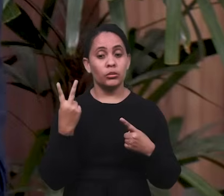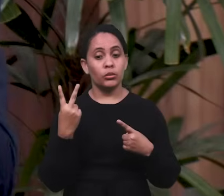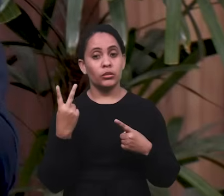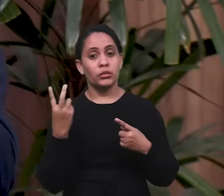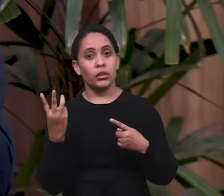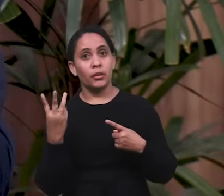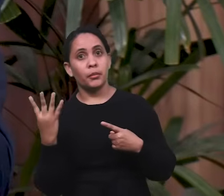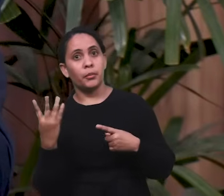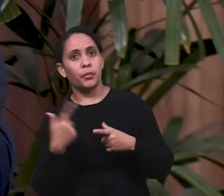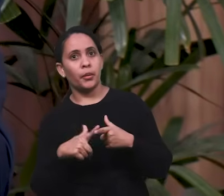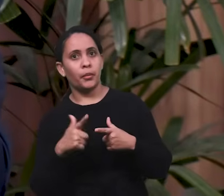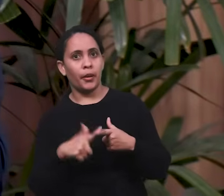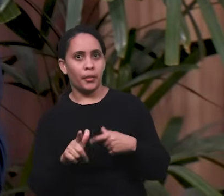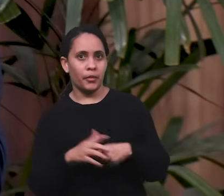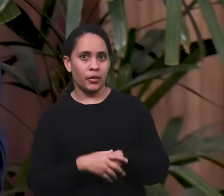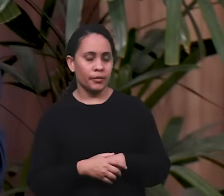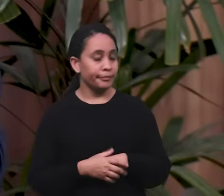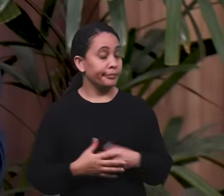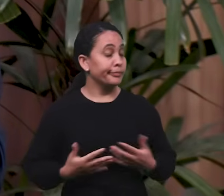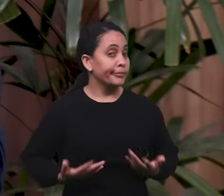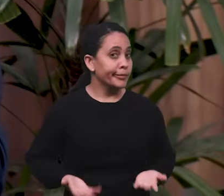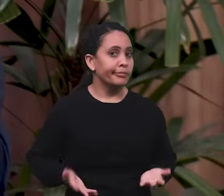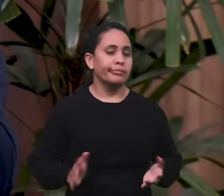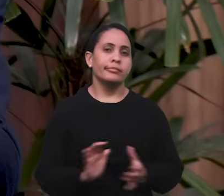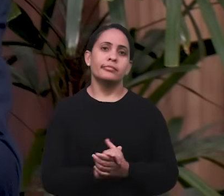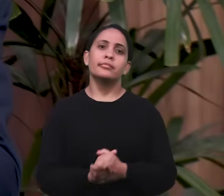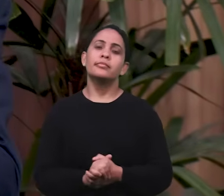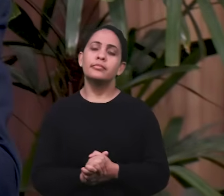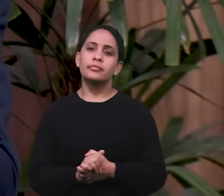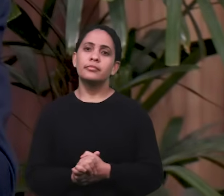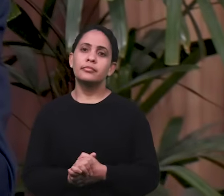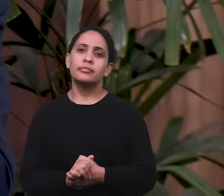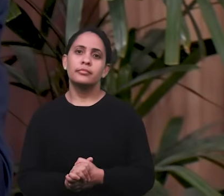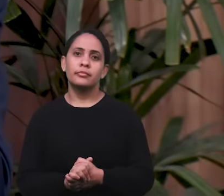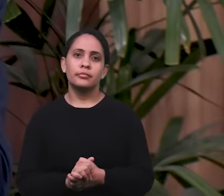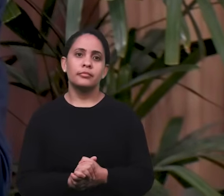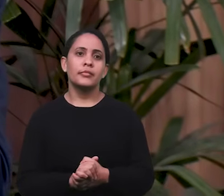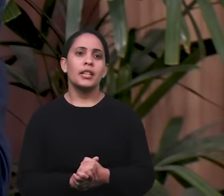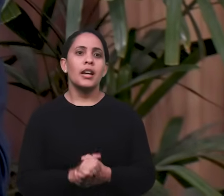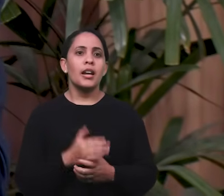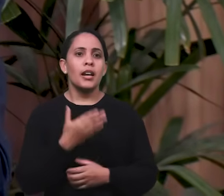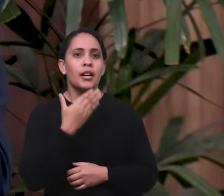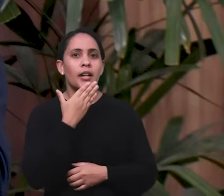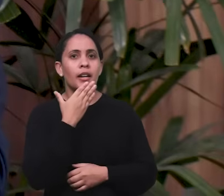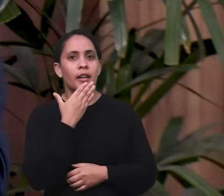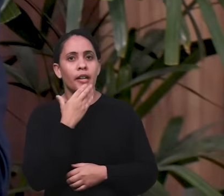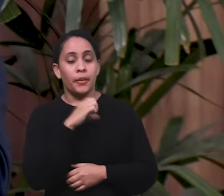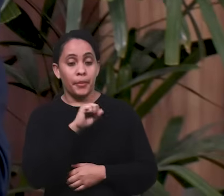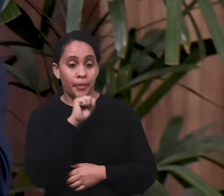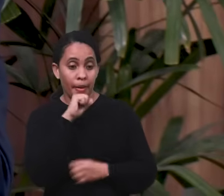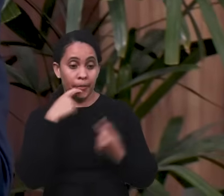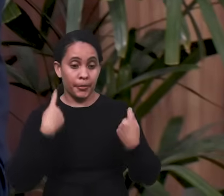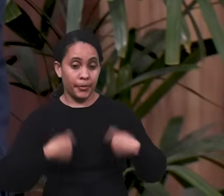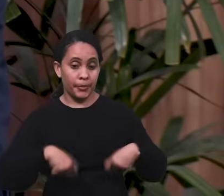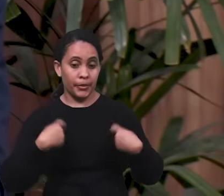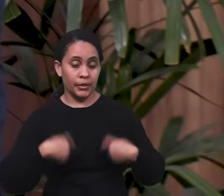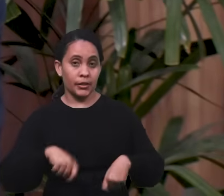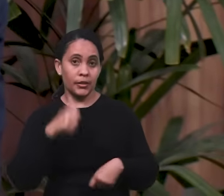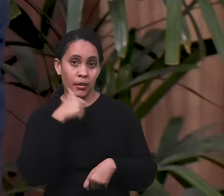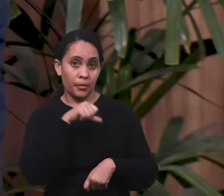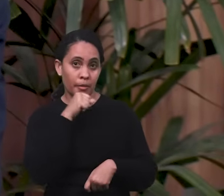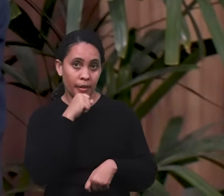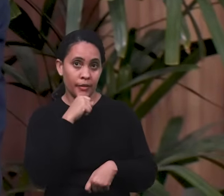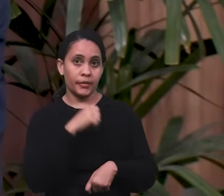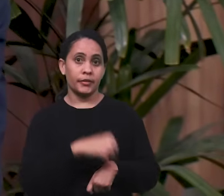problema, você tem dois. Uhum. Daqui a pouco você tem três. Uhum. Muito Então, bom. o pai tem que ter. E o pai tem,